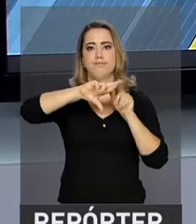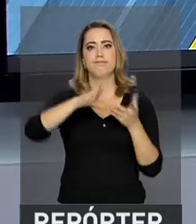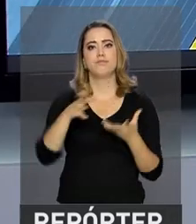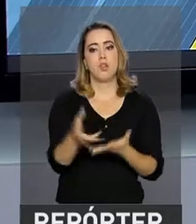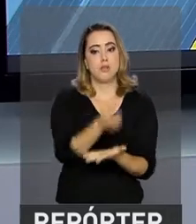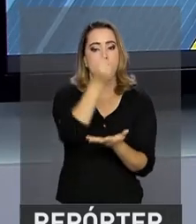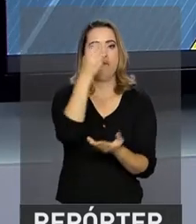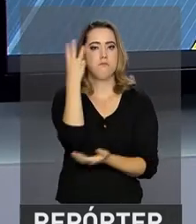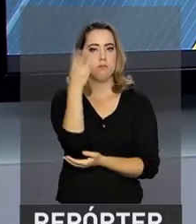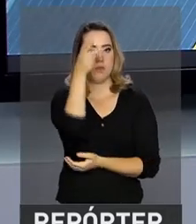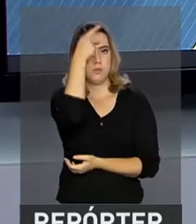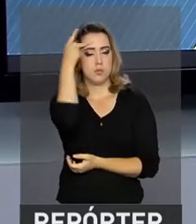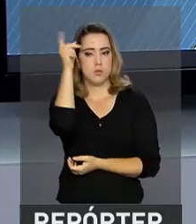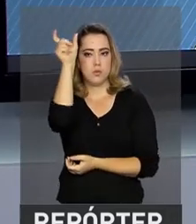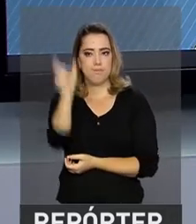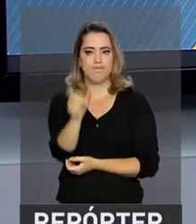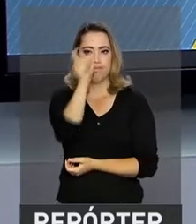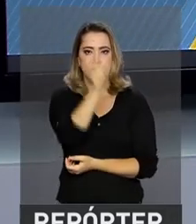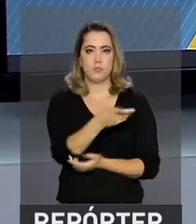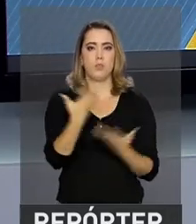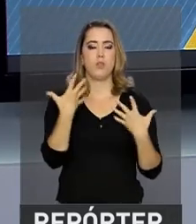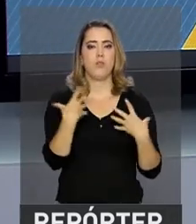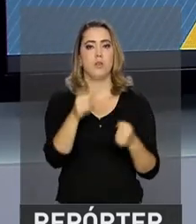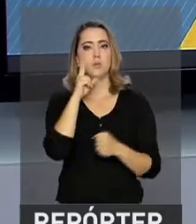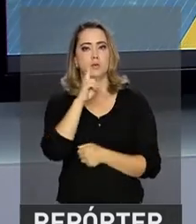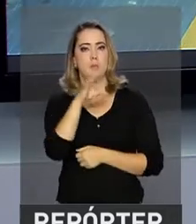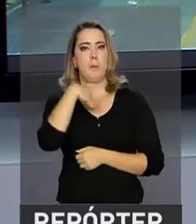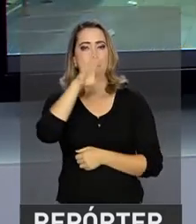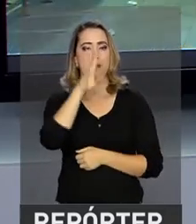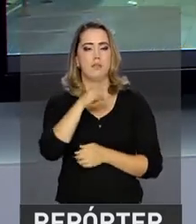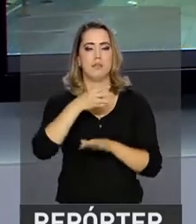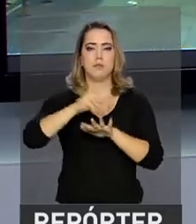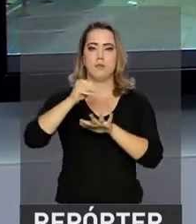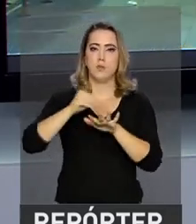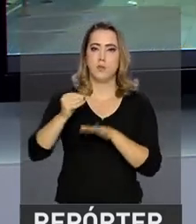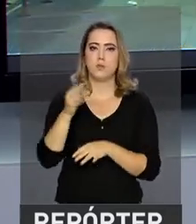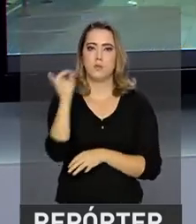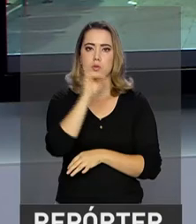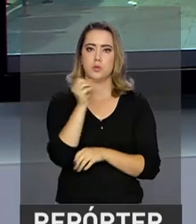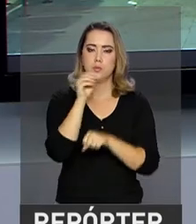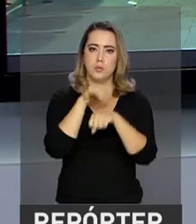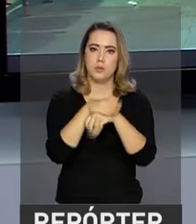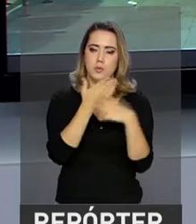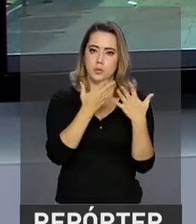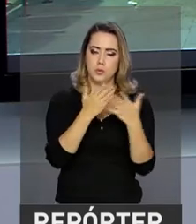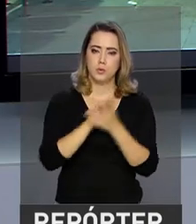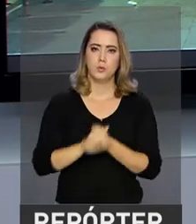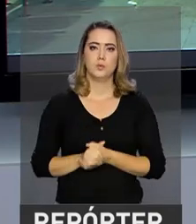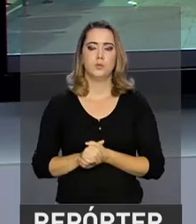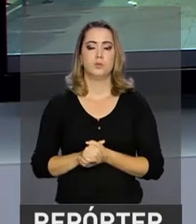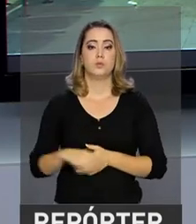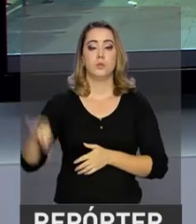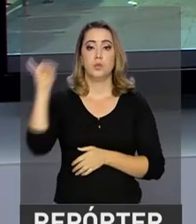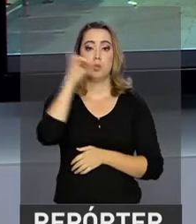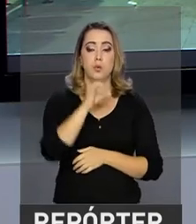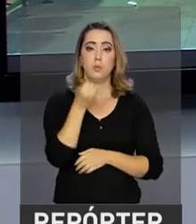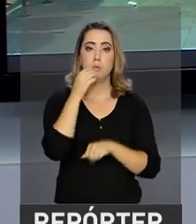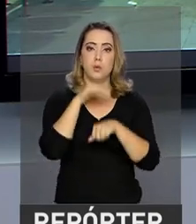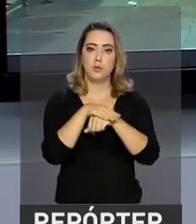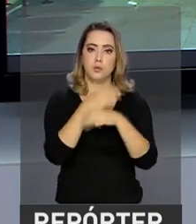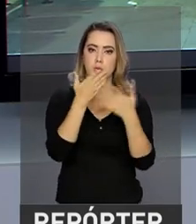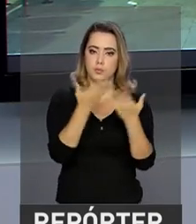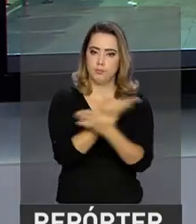segunda feira o repórter pablo mundim tem mais informações olá pablo boa noite coloca isso o boa noite